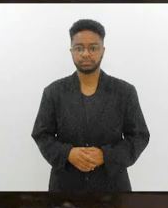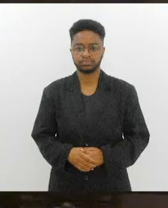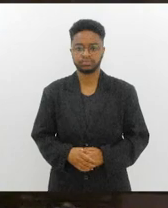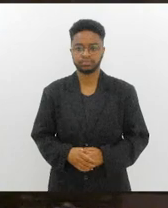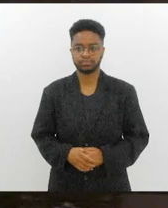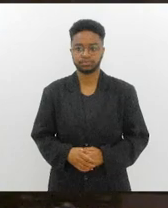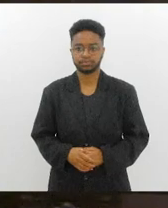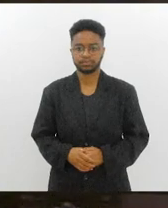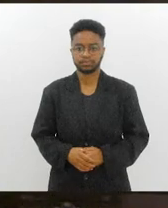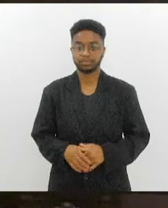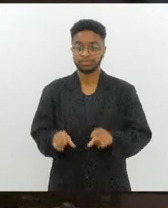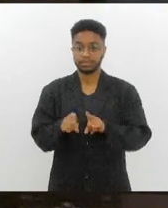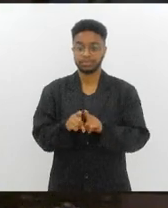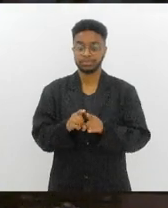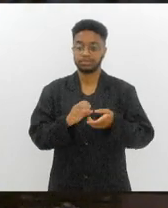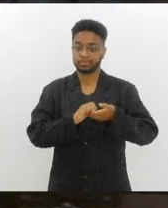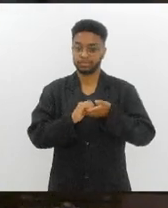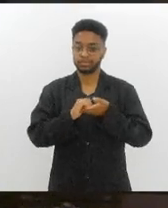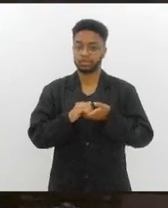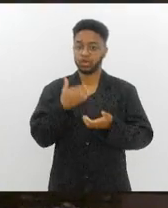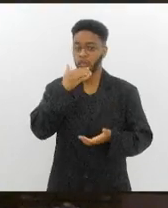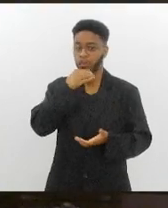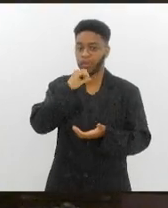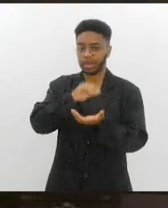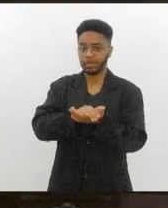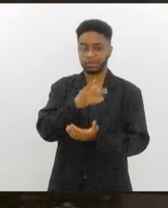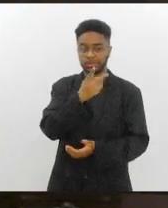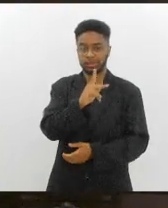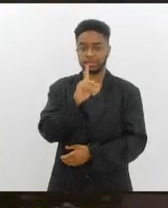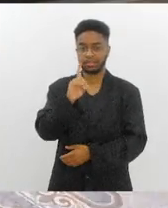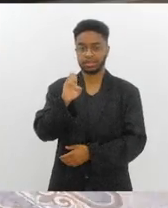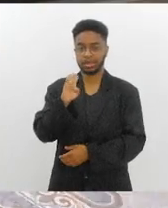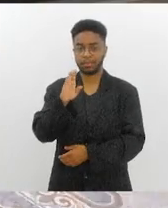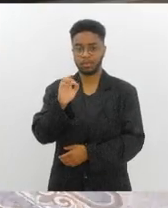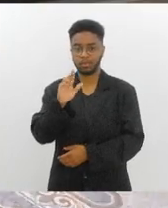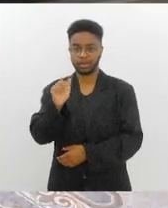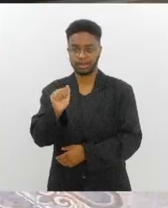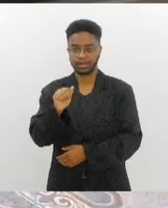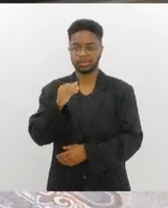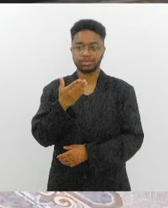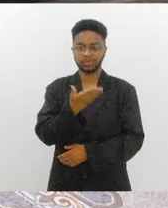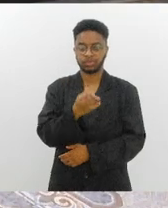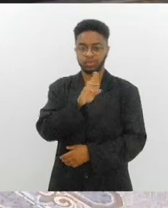Queria saudar a presença do marido da Débora Koch, o Tony Platão.